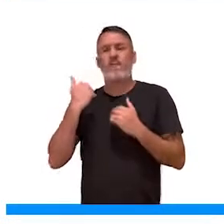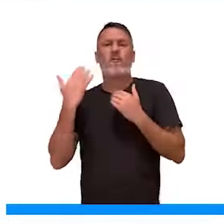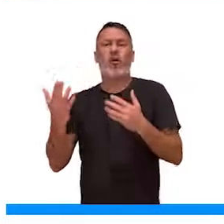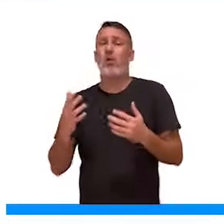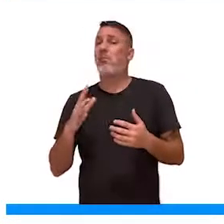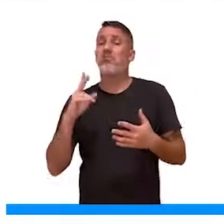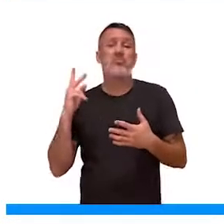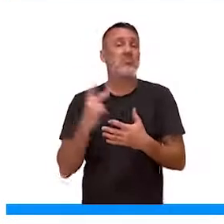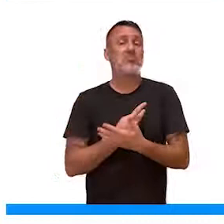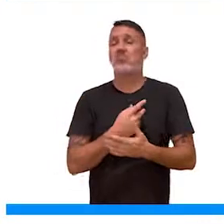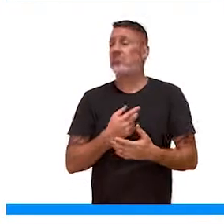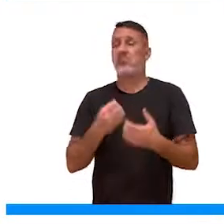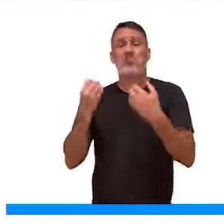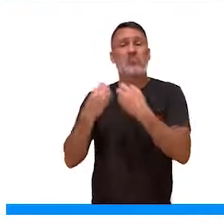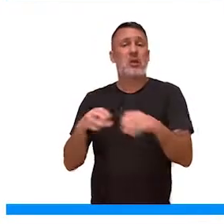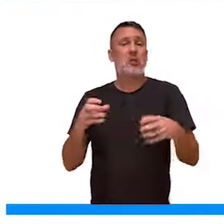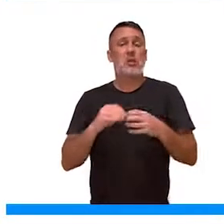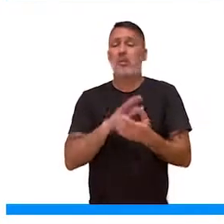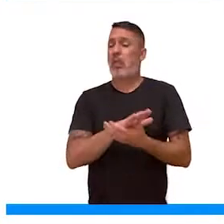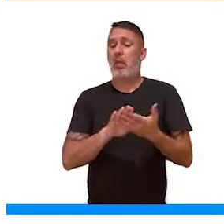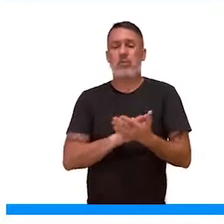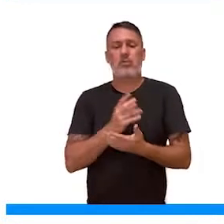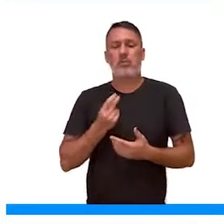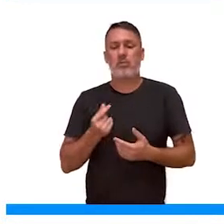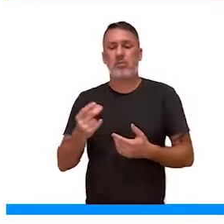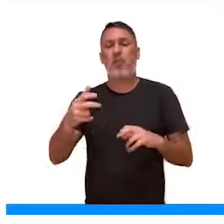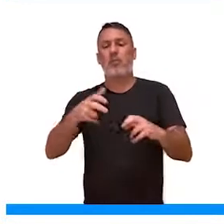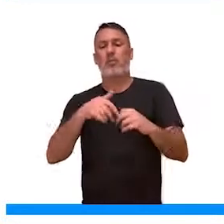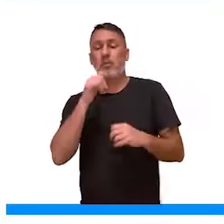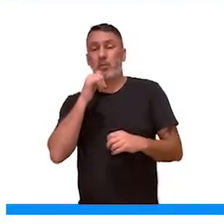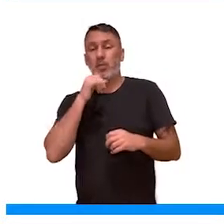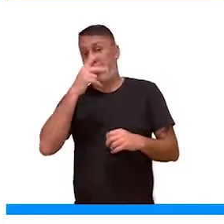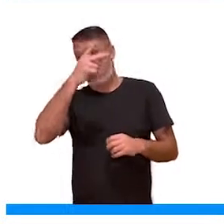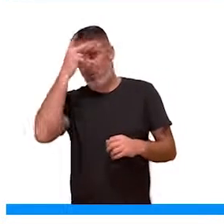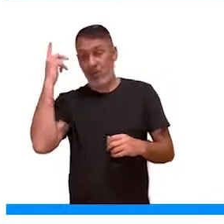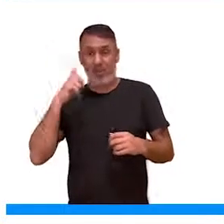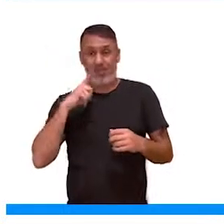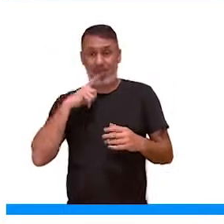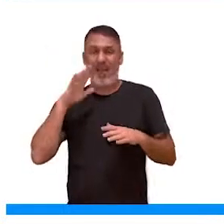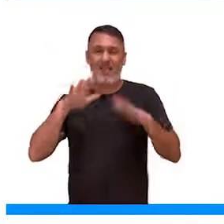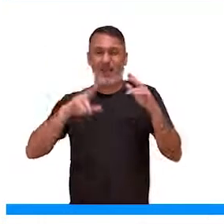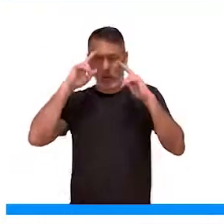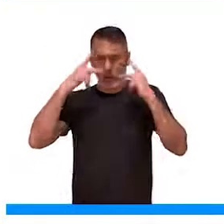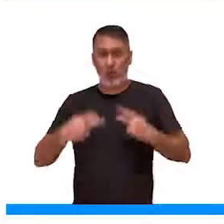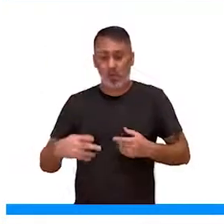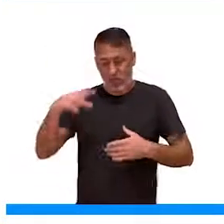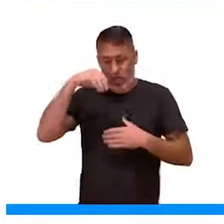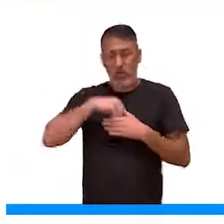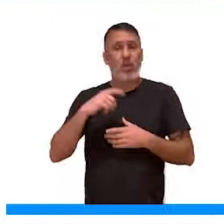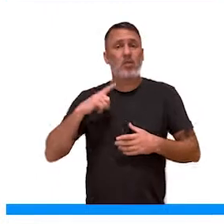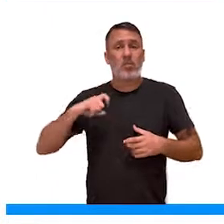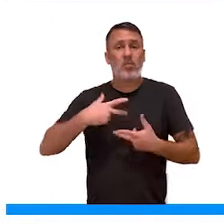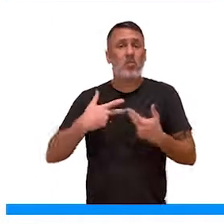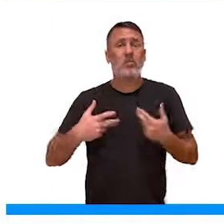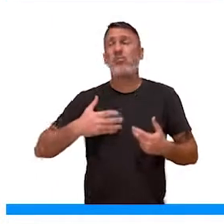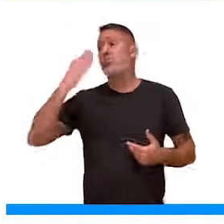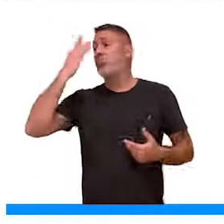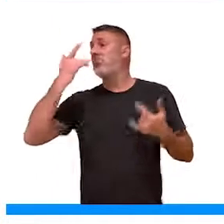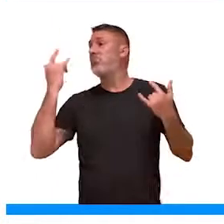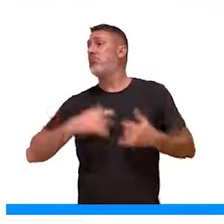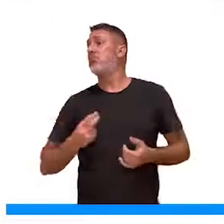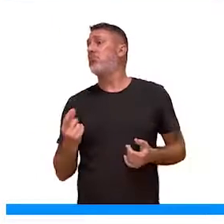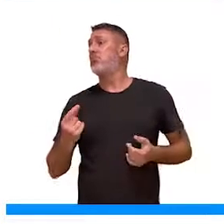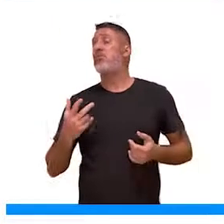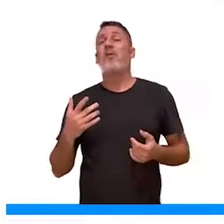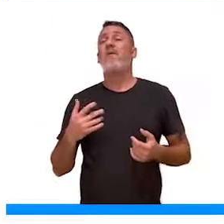causar muitos malefícios, sem prejudicar as funções vitais. Então, a pessoa pode abrigar durante muito tempo esse parasita e às vezes